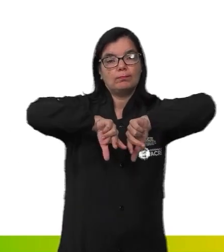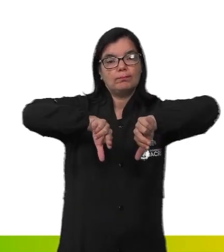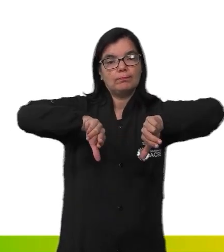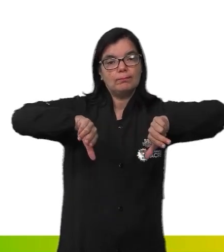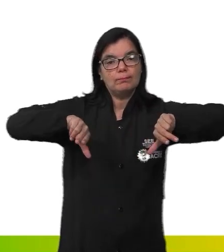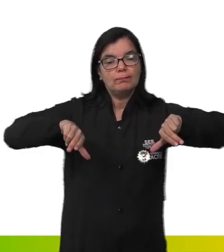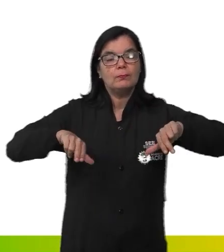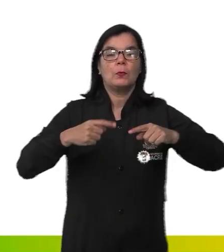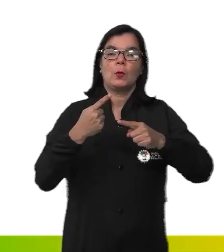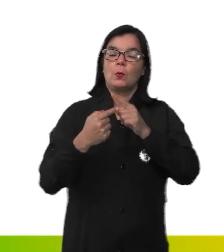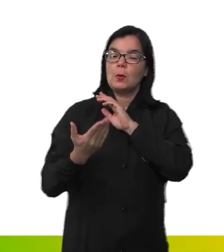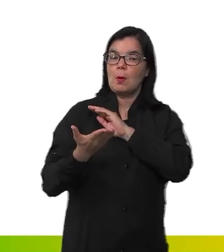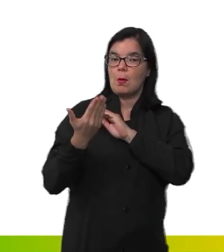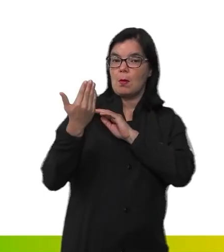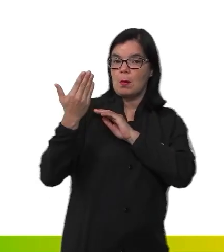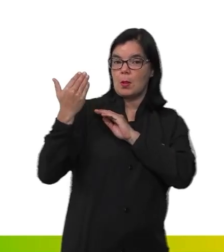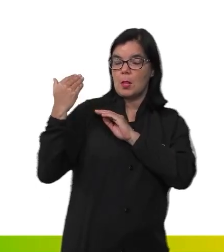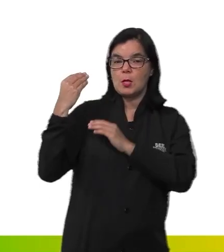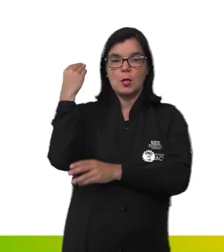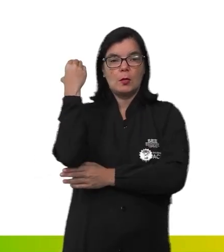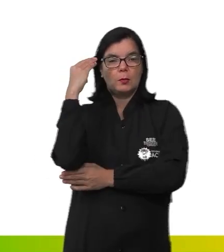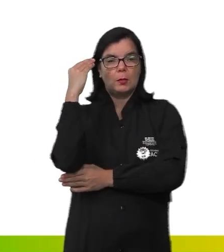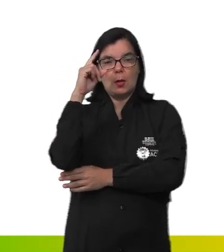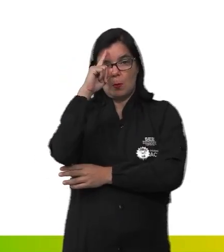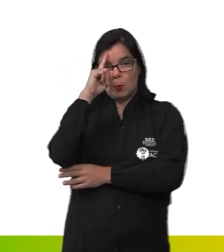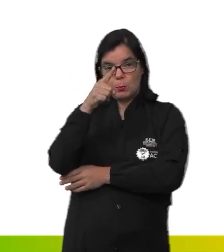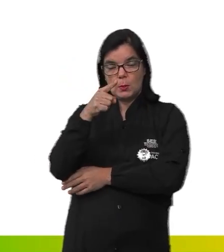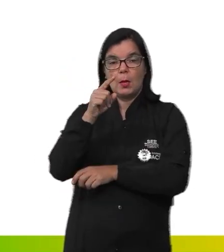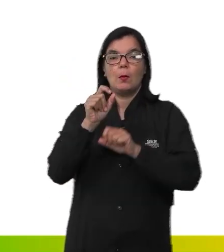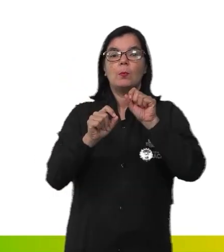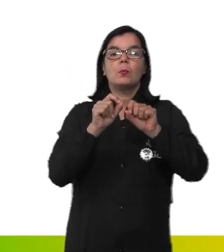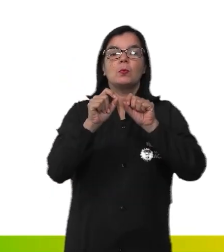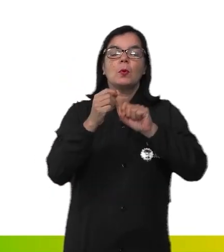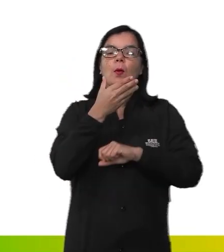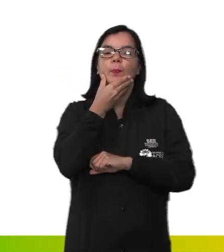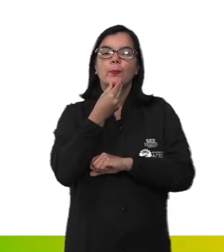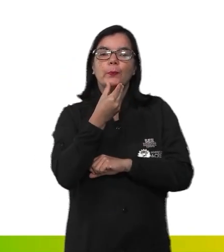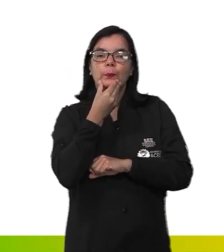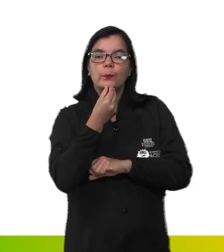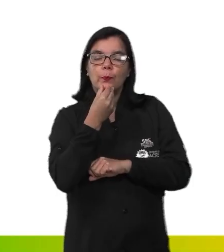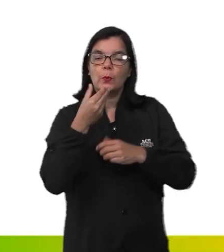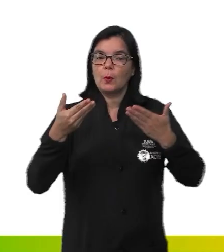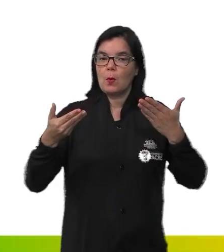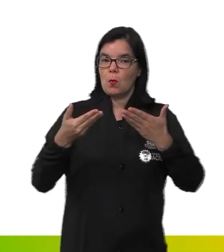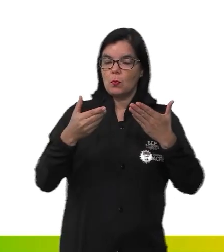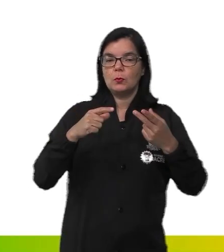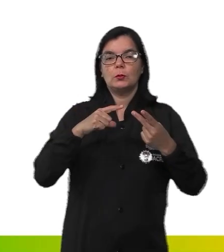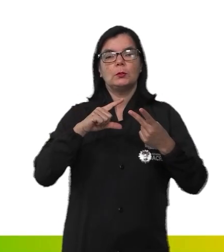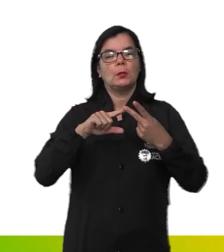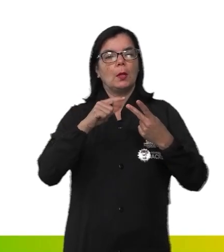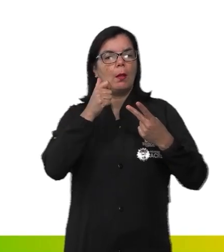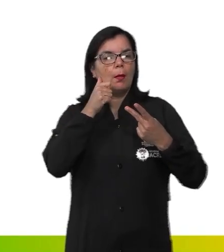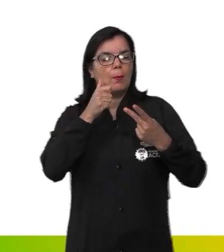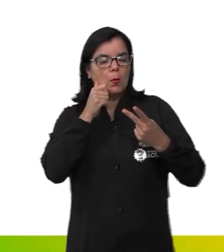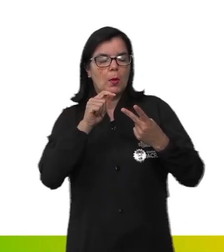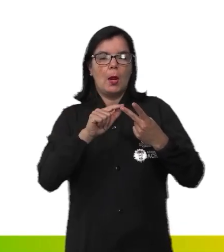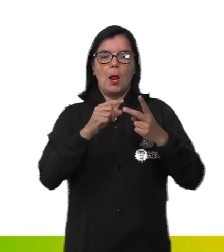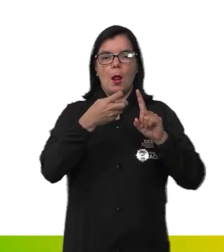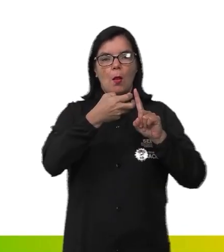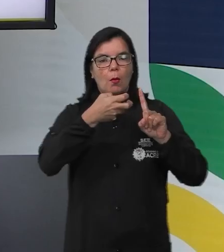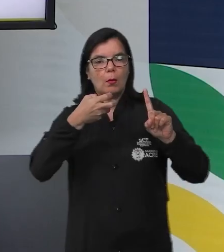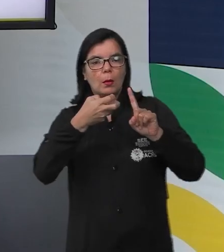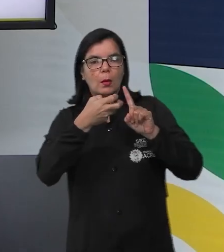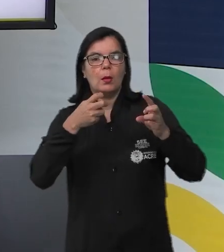Porque antigamente a ciência era muito dominada pelos homens, né? Hoje em dia, pode ter mulheres, negros, índios, todos